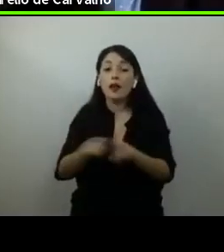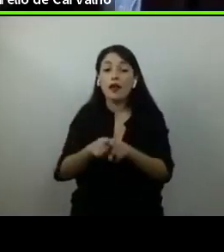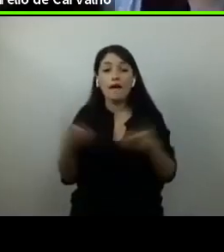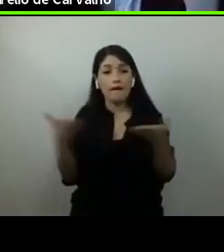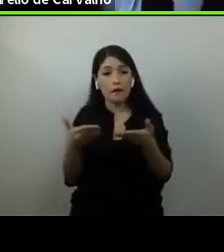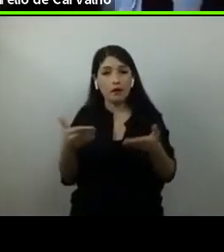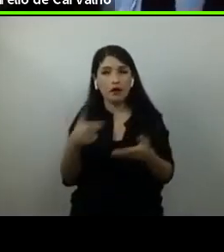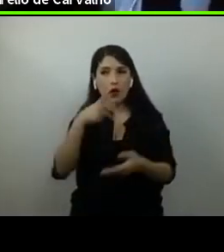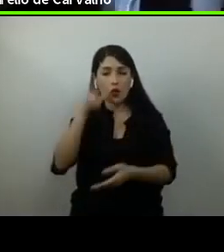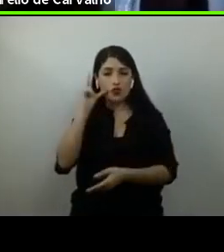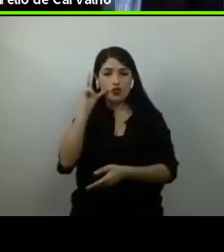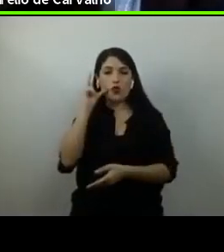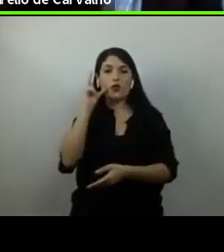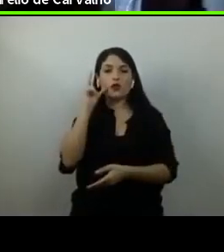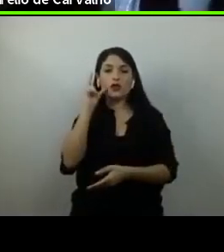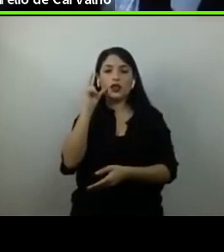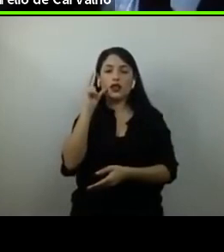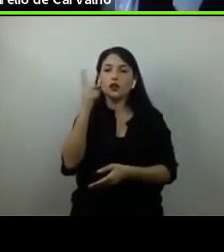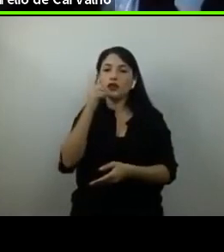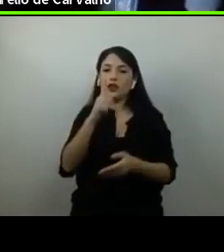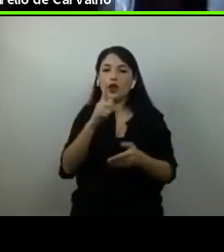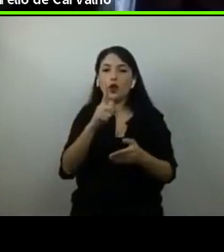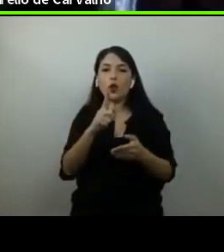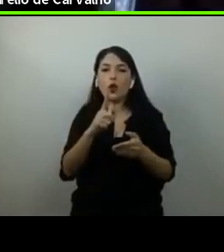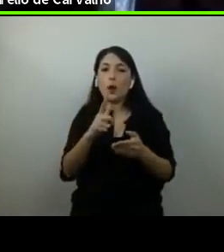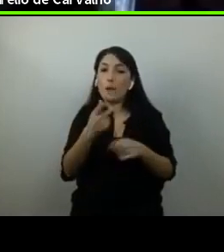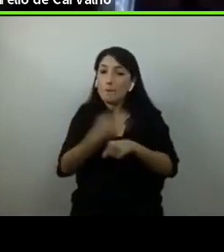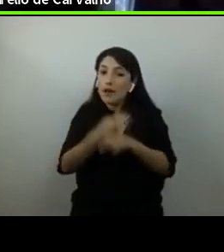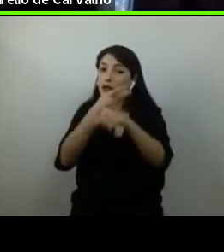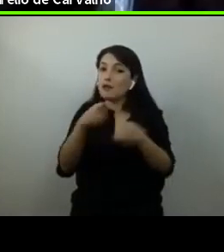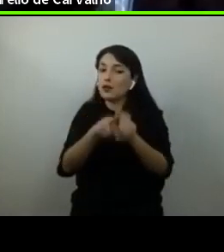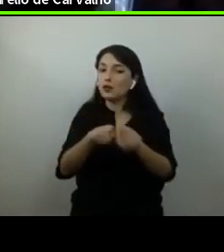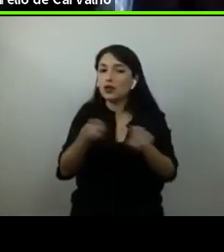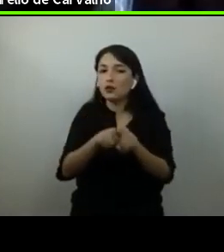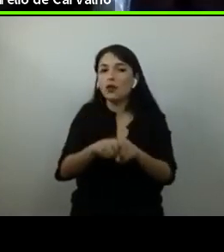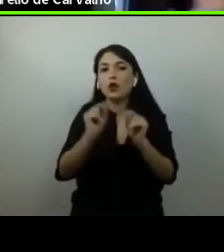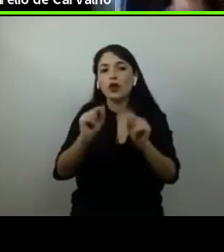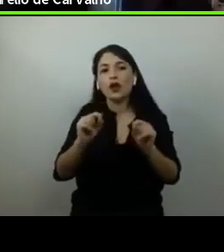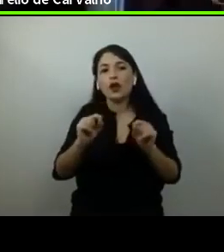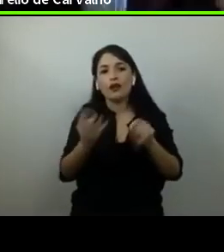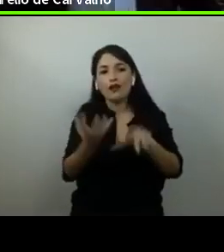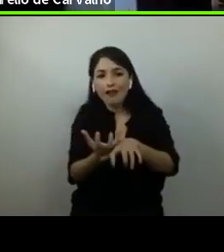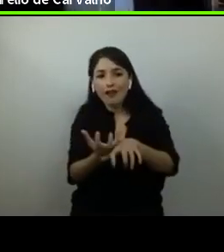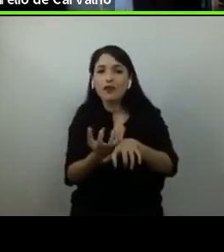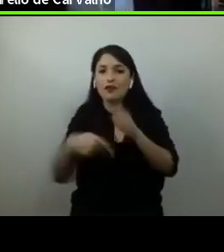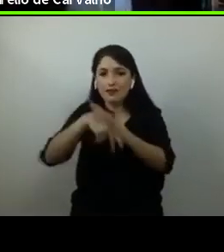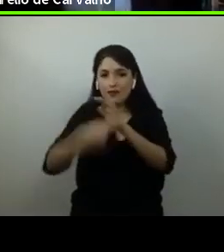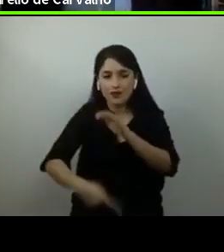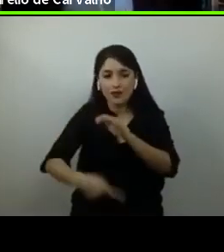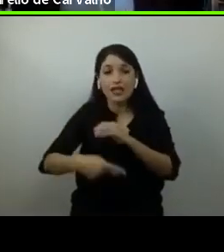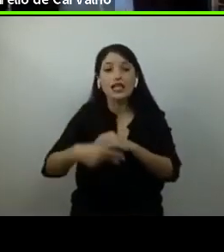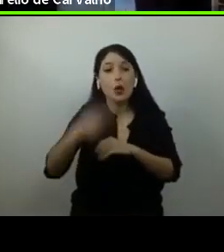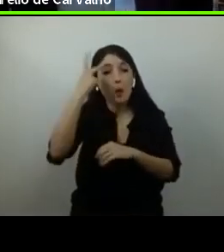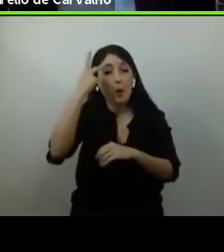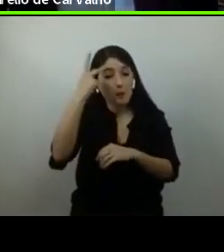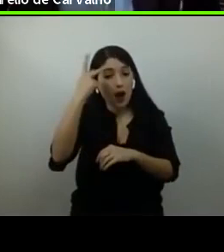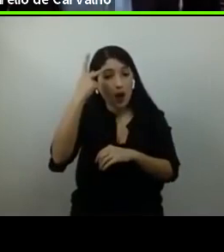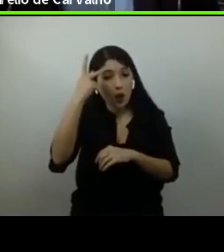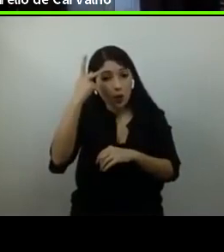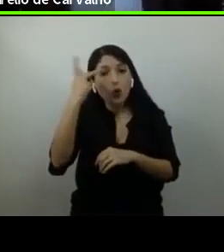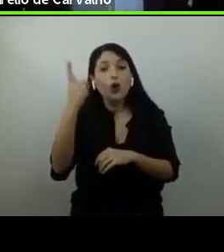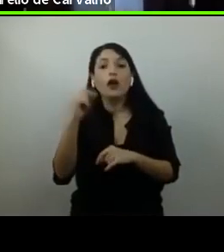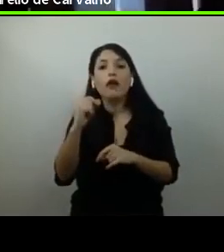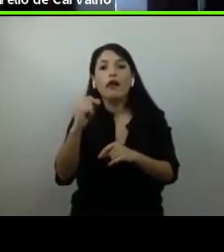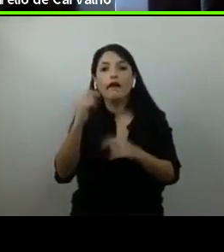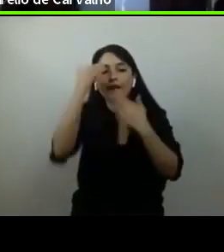anteontem, a salva de prata, que é a homenagem, digamos, mais gratificante que a Câmara Municipal de São Paulo poderia oferecer para um grupo que defende a democracia.